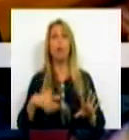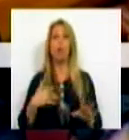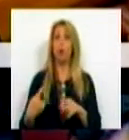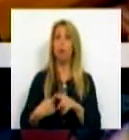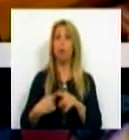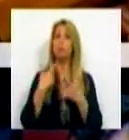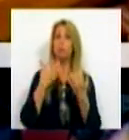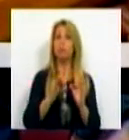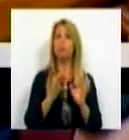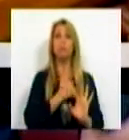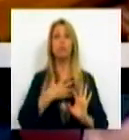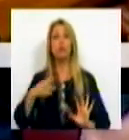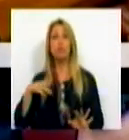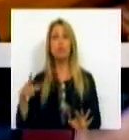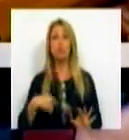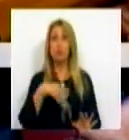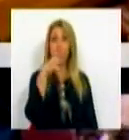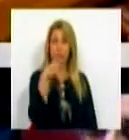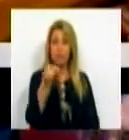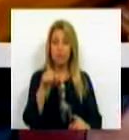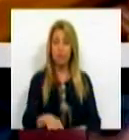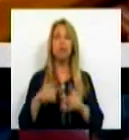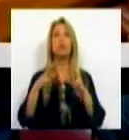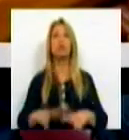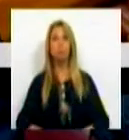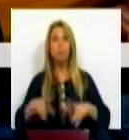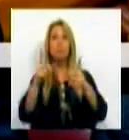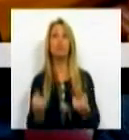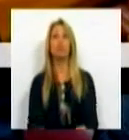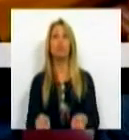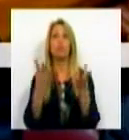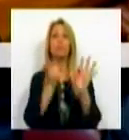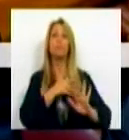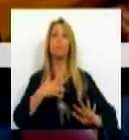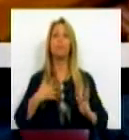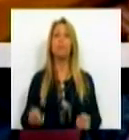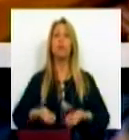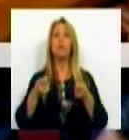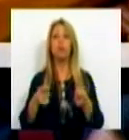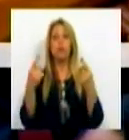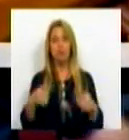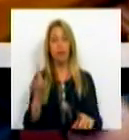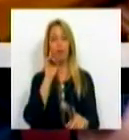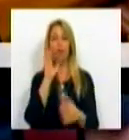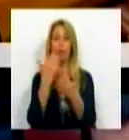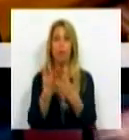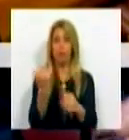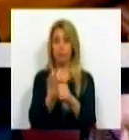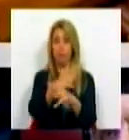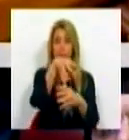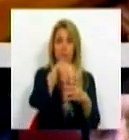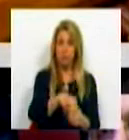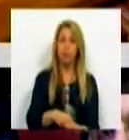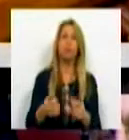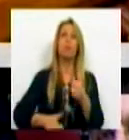citar a mim próprio no discurso e disse: este crescimento foi conseguido por empresas que investiram, souberam valorizar os seus trabalhadores e melhorar a